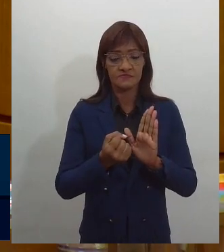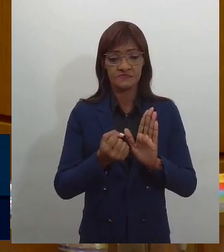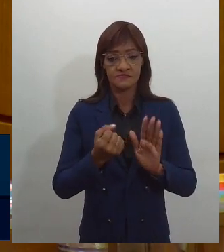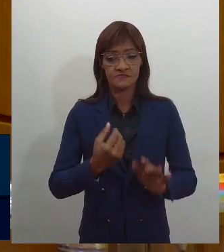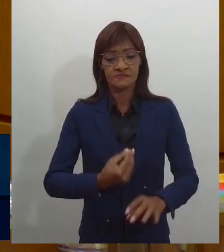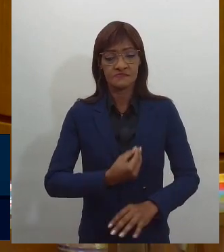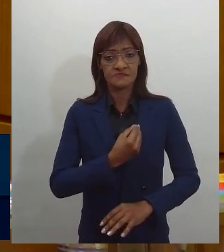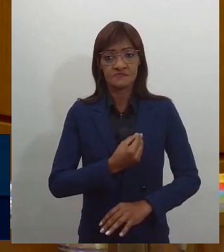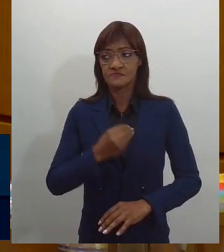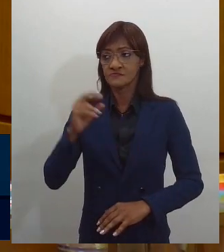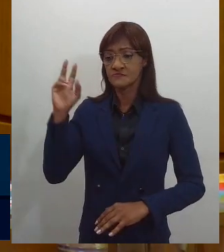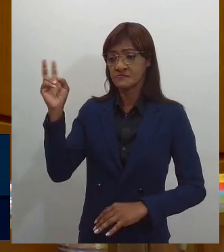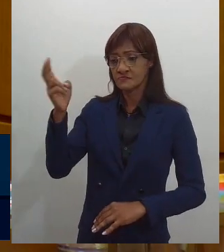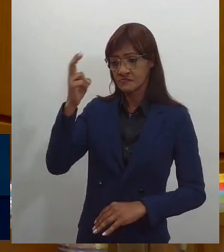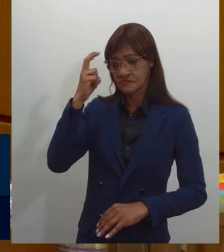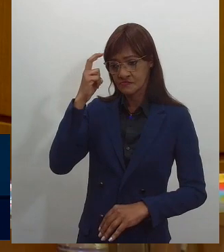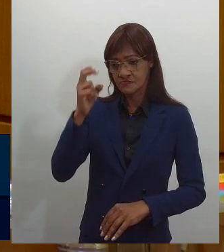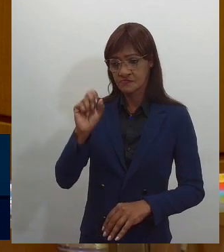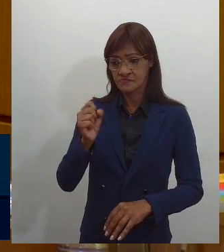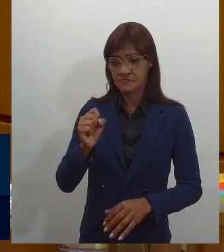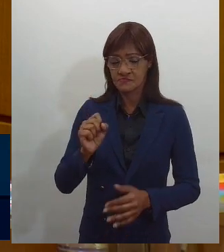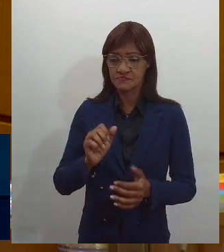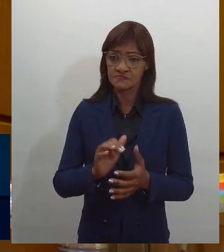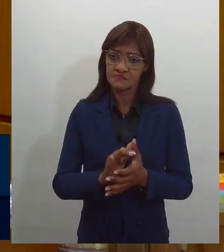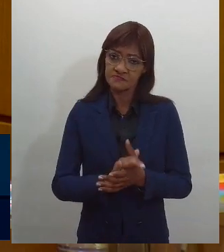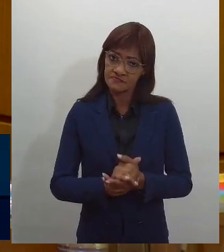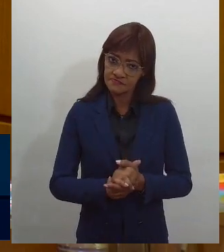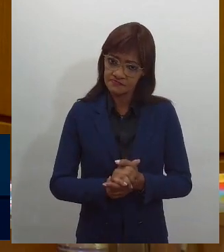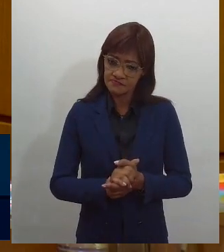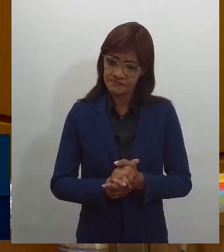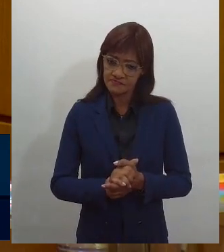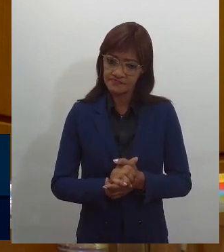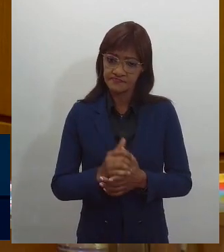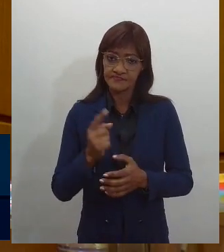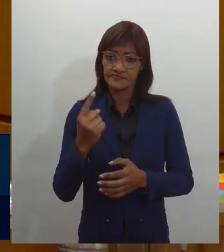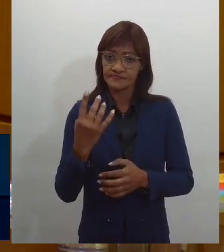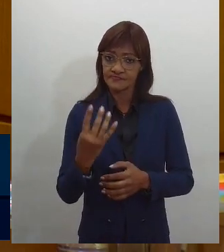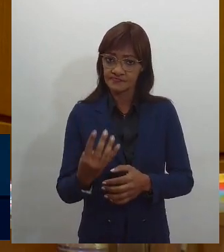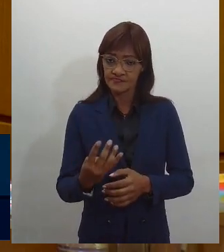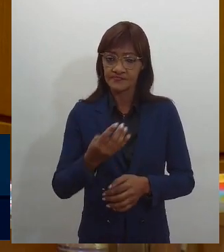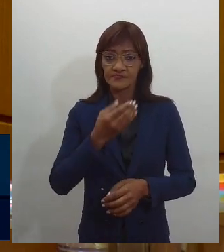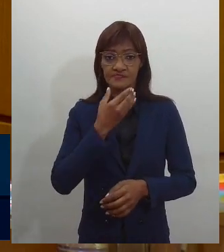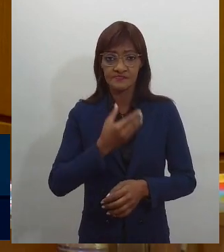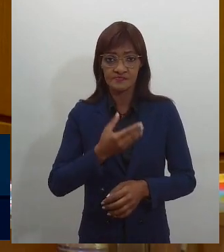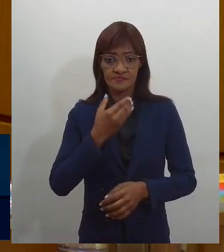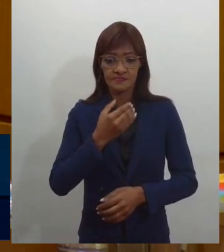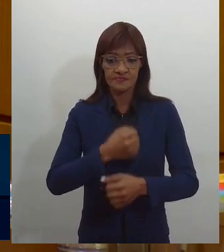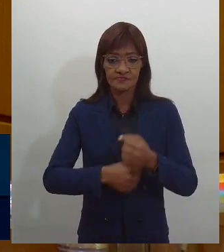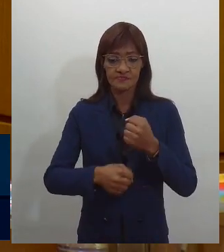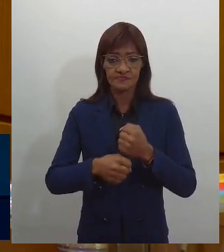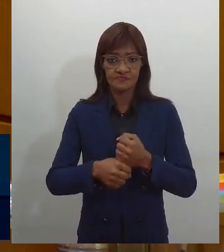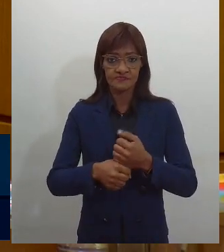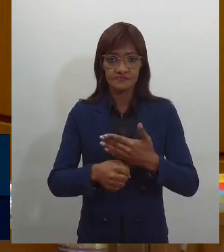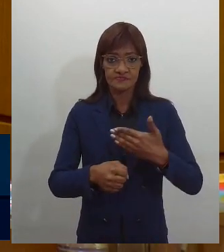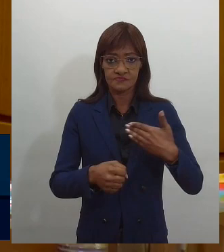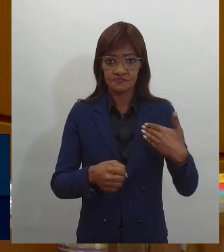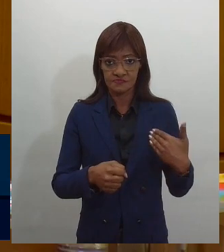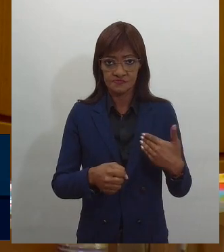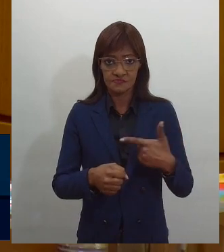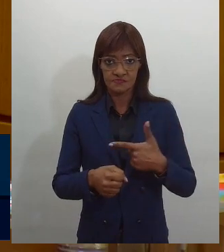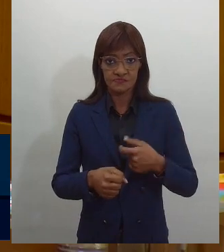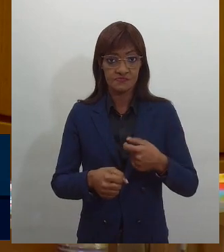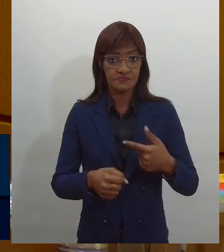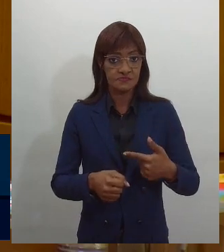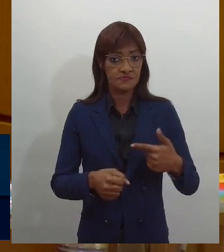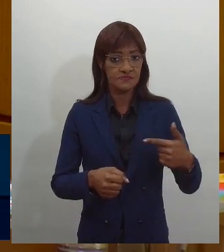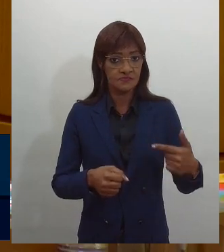sergipana. Em 14 de dezembro do ano passado, 2022, foi aprovada aqui nessa